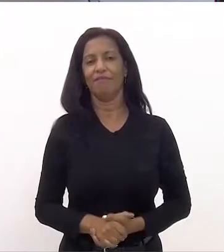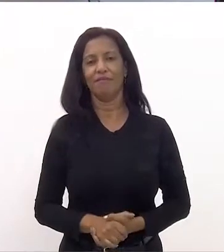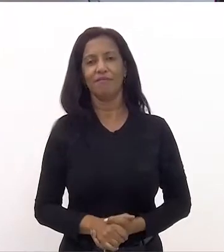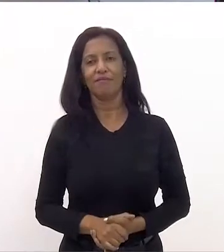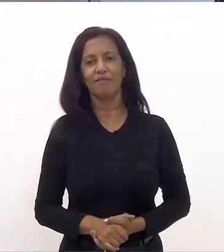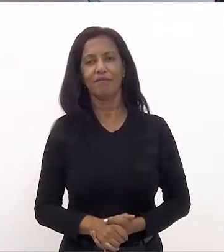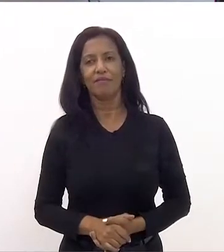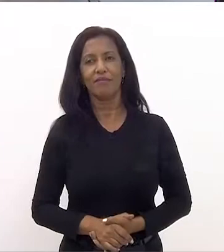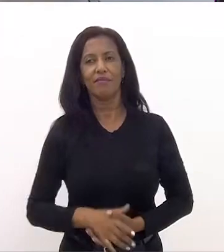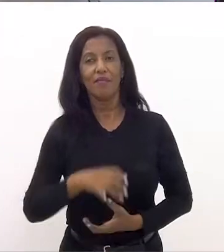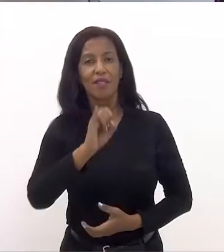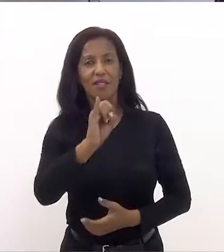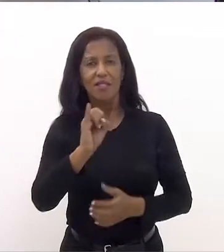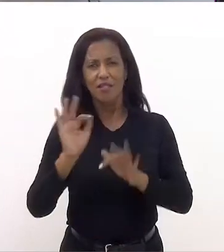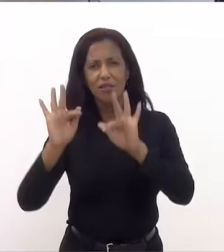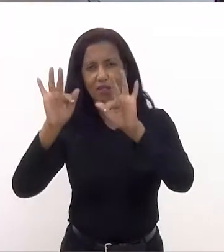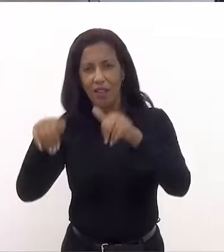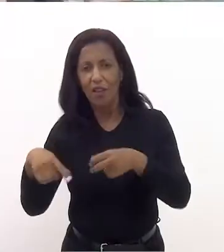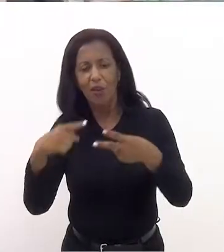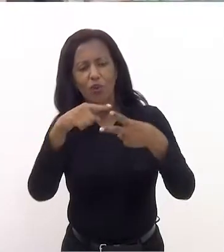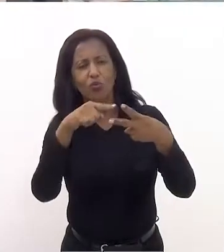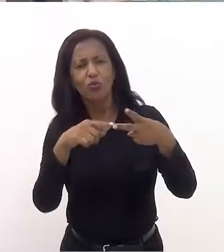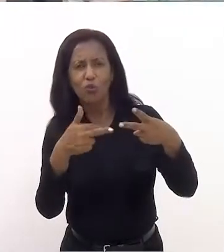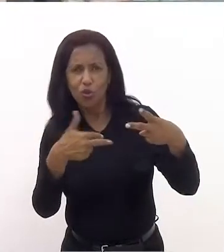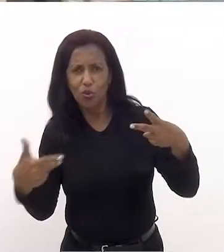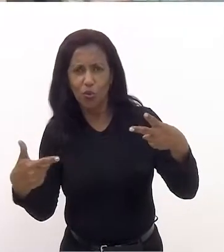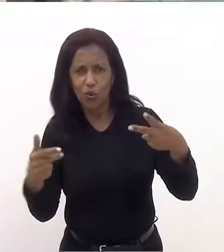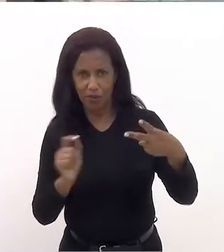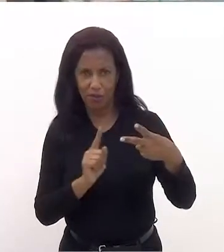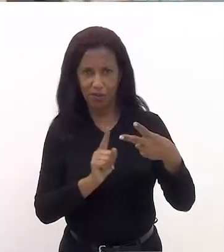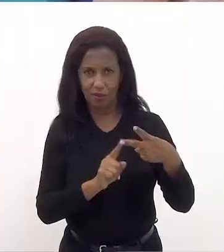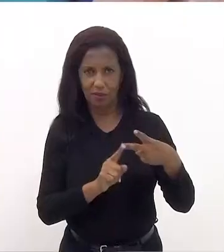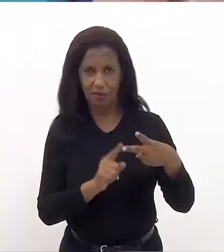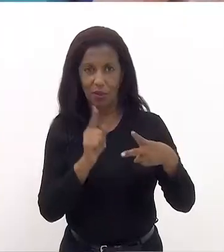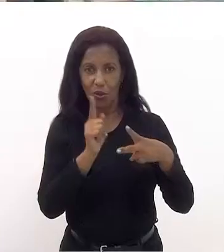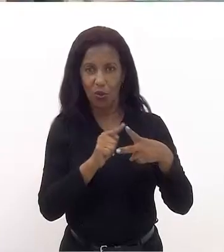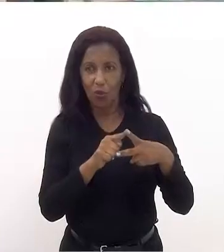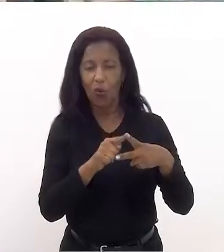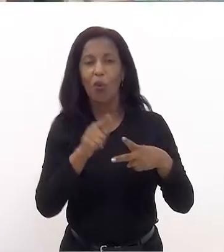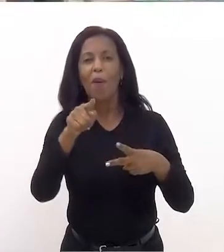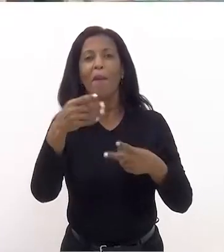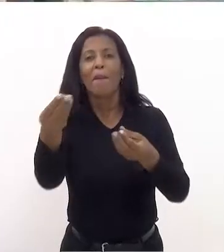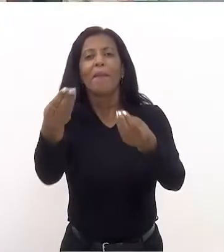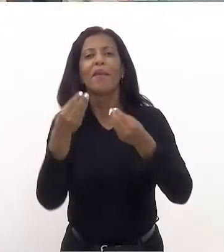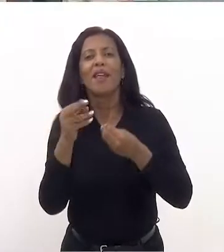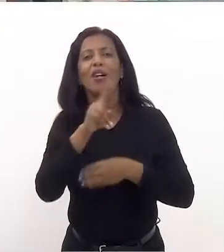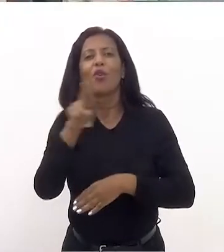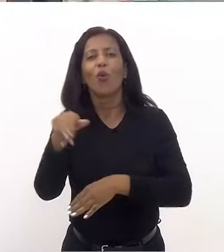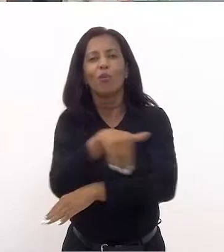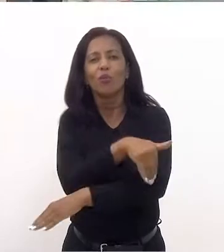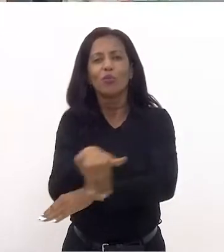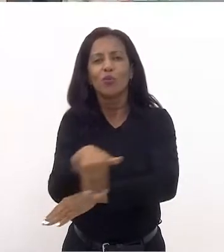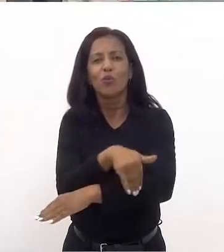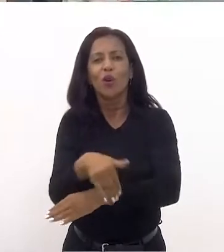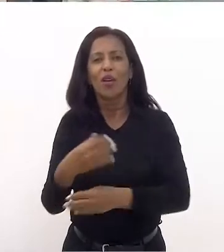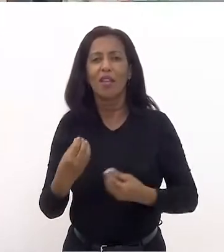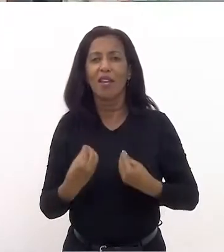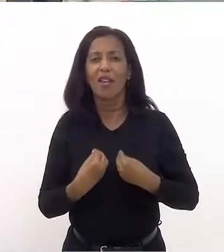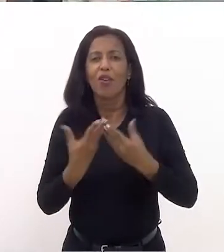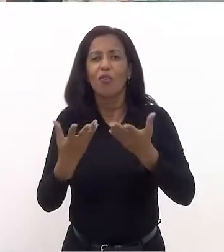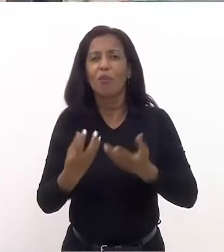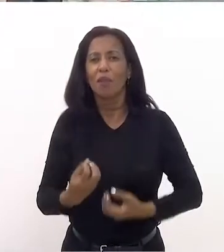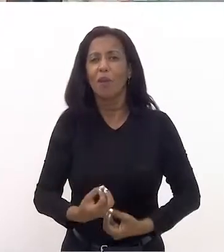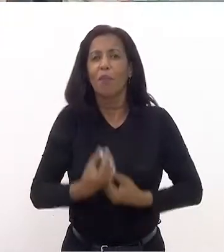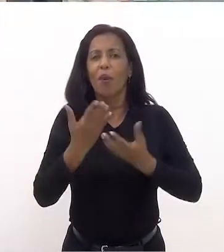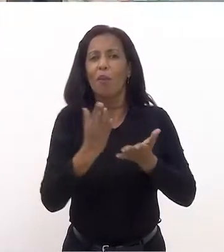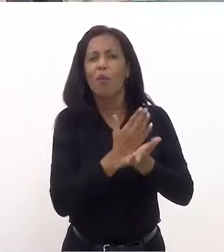Perfeito. Se você vai terminar o programa, eu quero dizer duas coisas. Mande o seu endereço postal para mim, eu